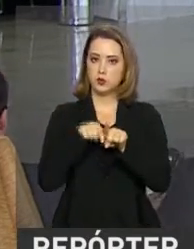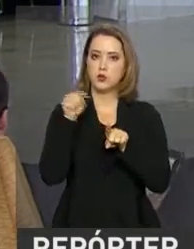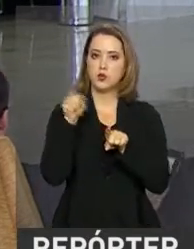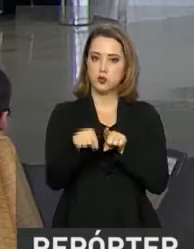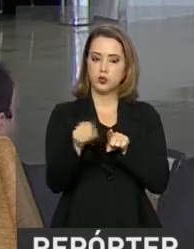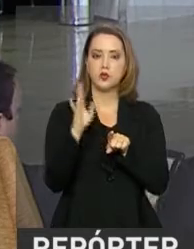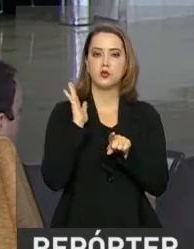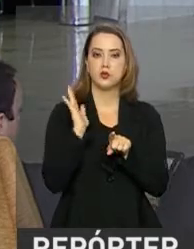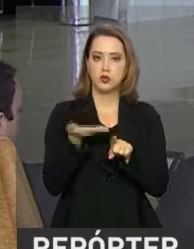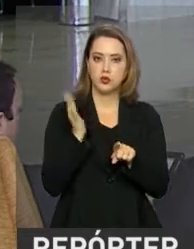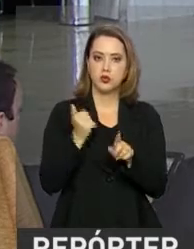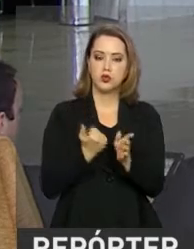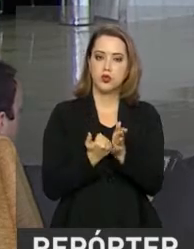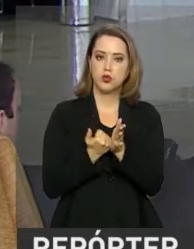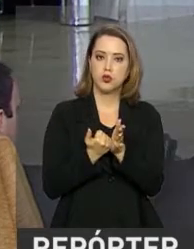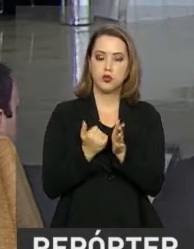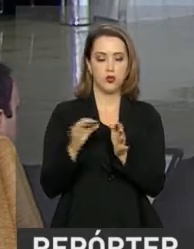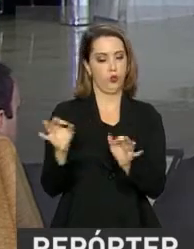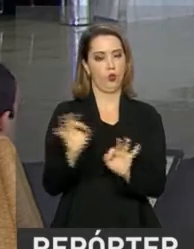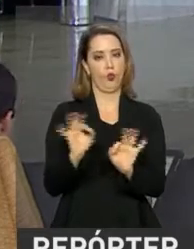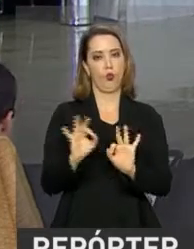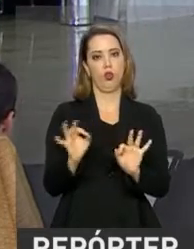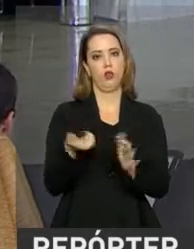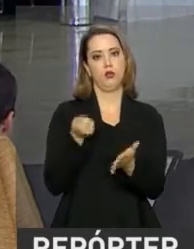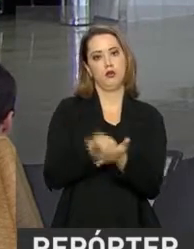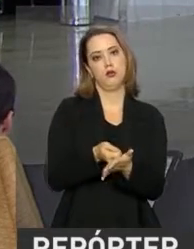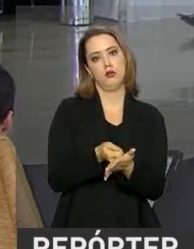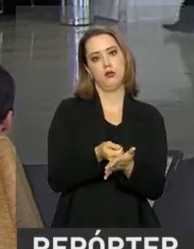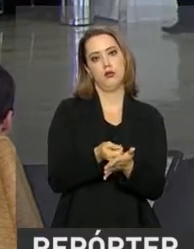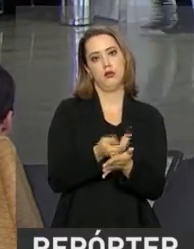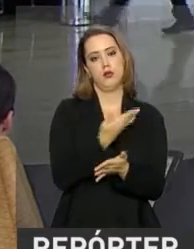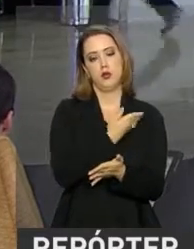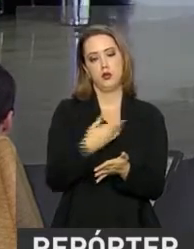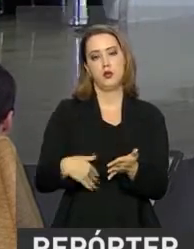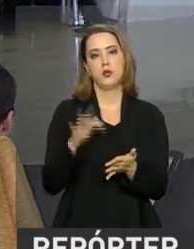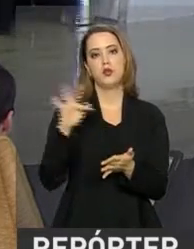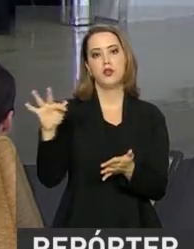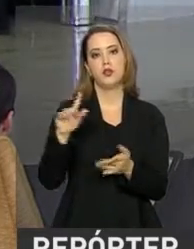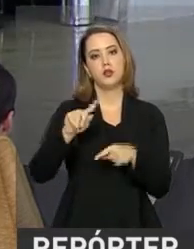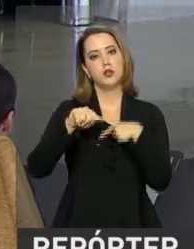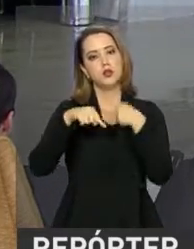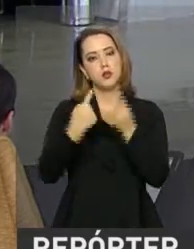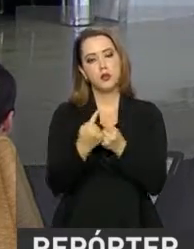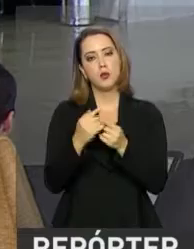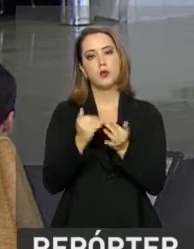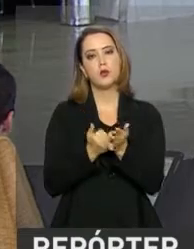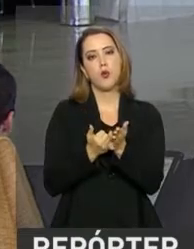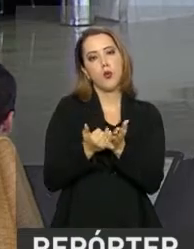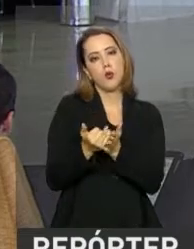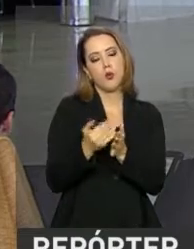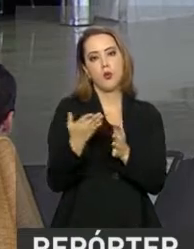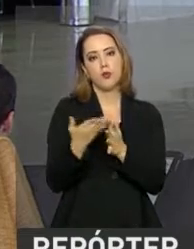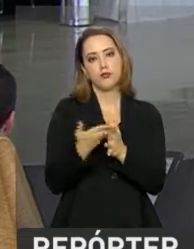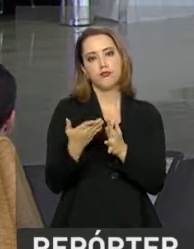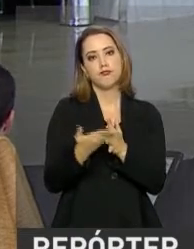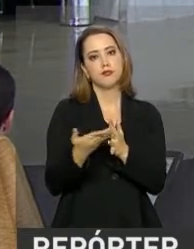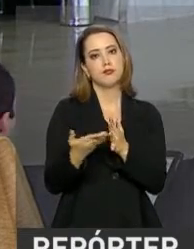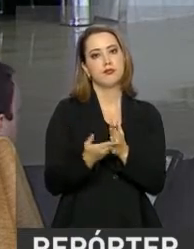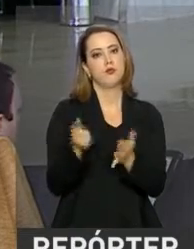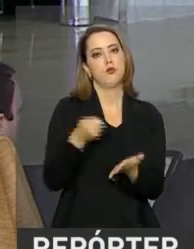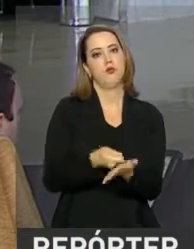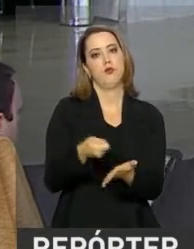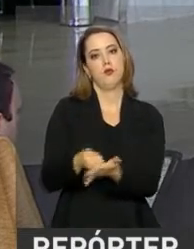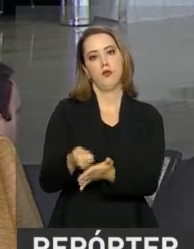primeiro mês os estados não pagariam nada ao governo federal ea alíquota seria gradativamente recompostos até se